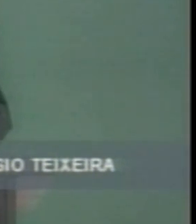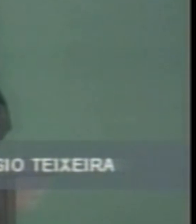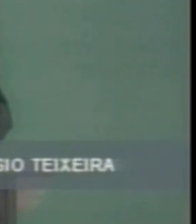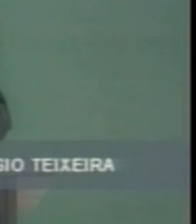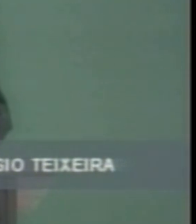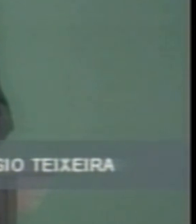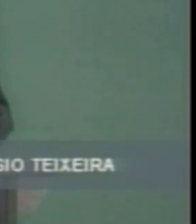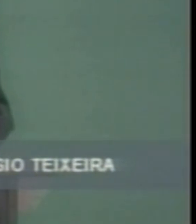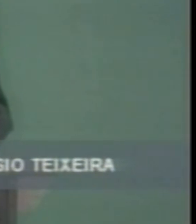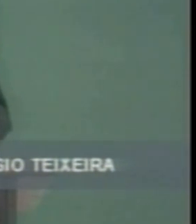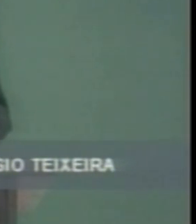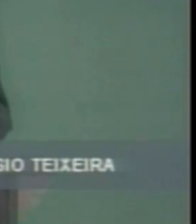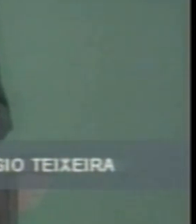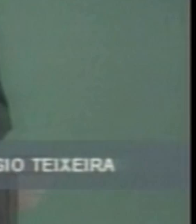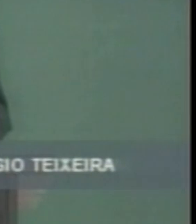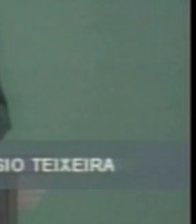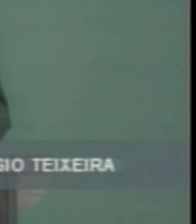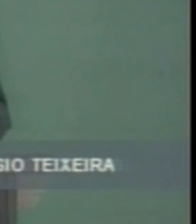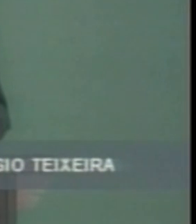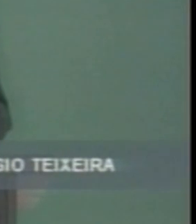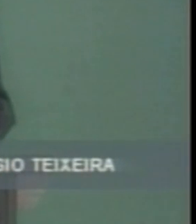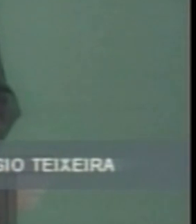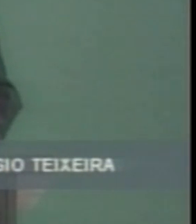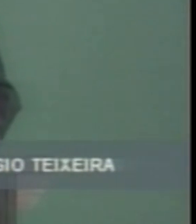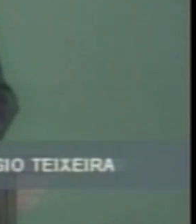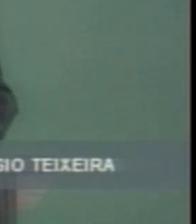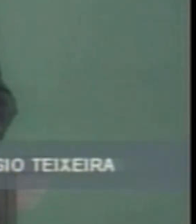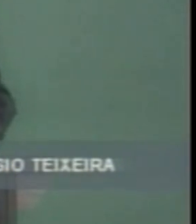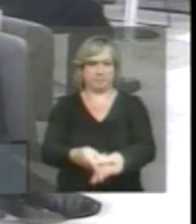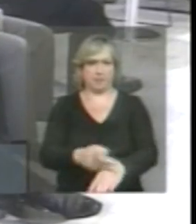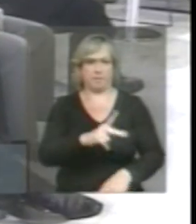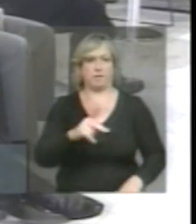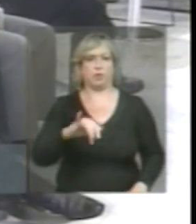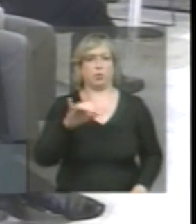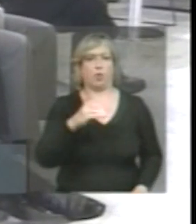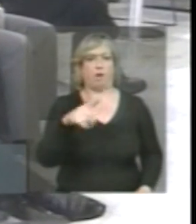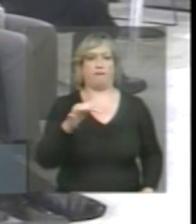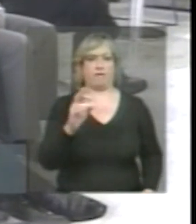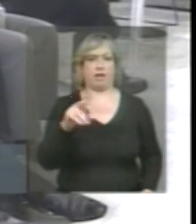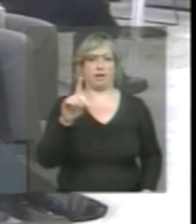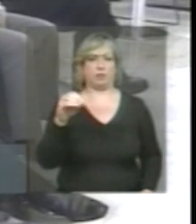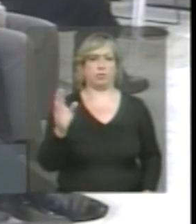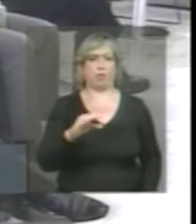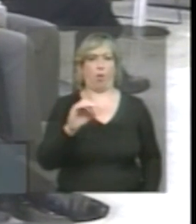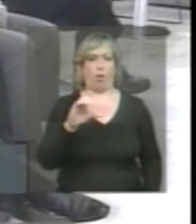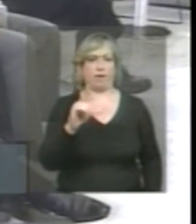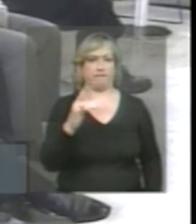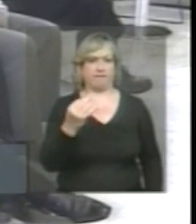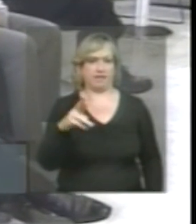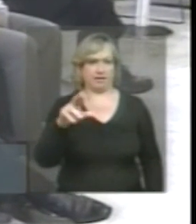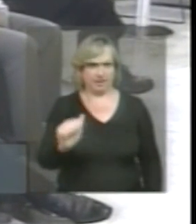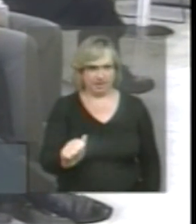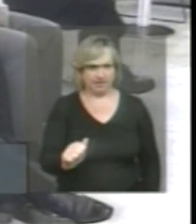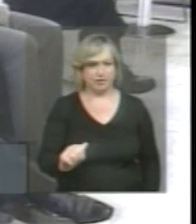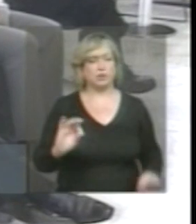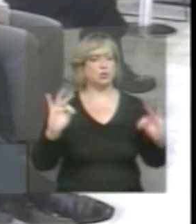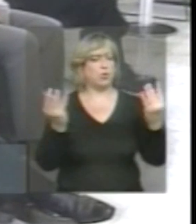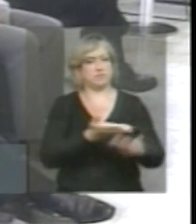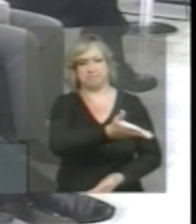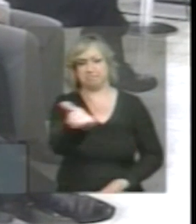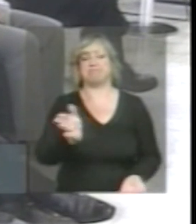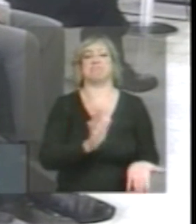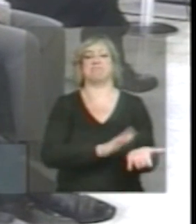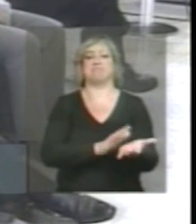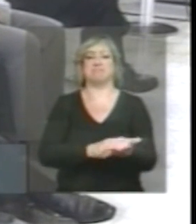sempre estar à altura dessa valorosa instituição. Anísio Teixeira foi o primeiro presidente da CAPES, Coordenadoria